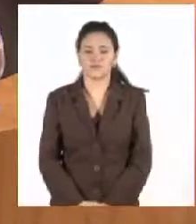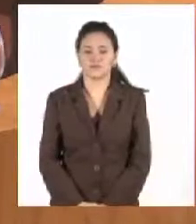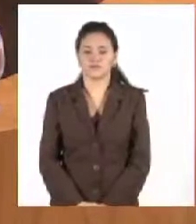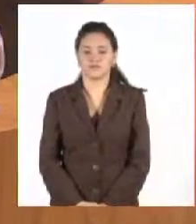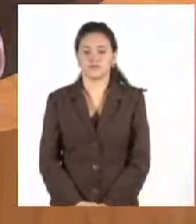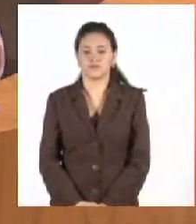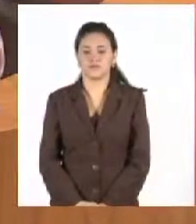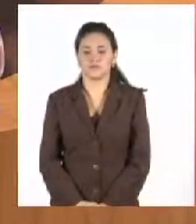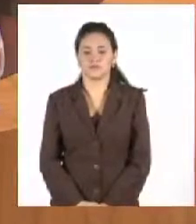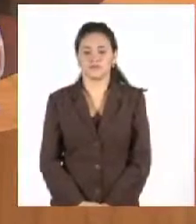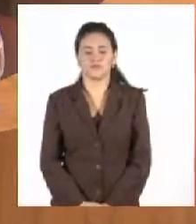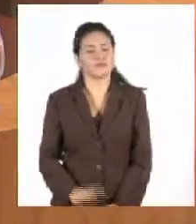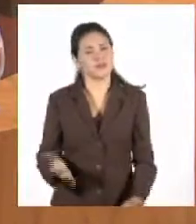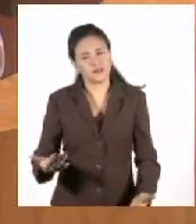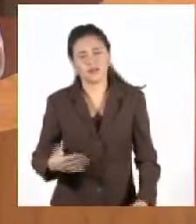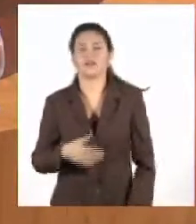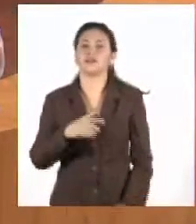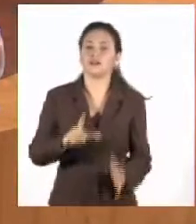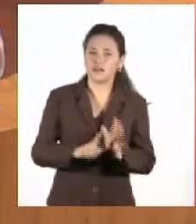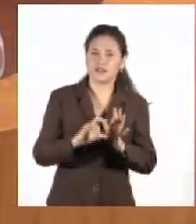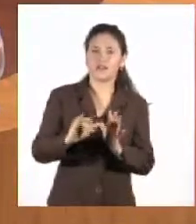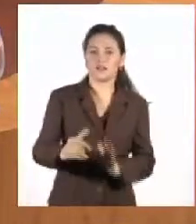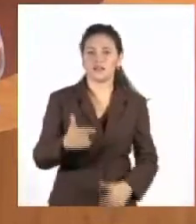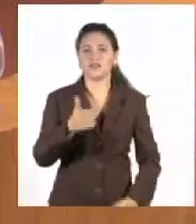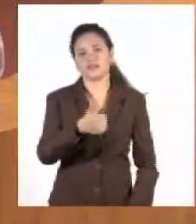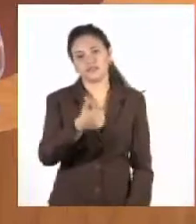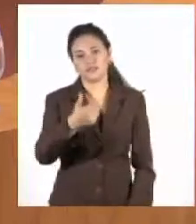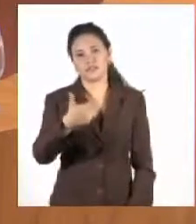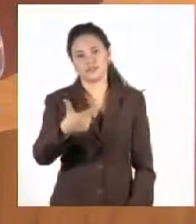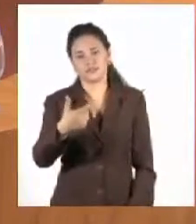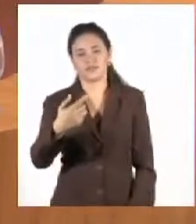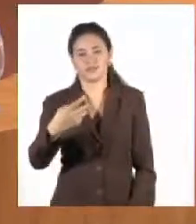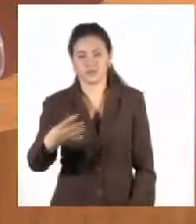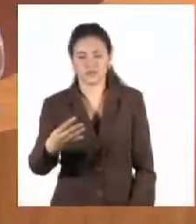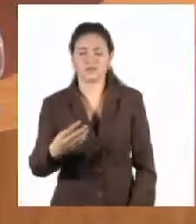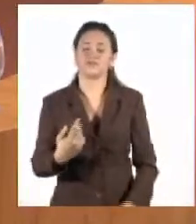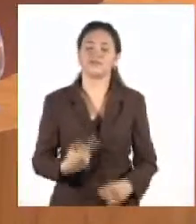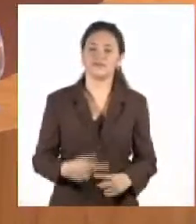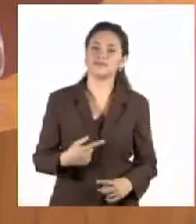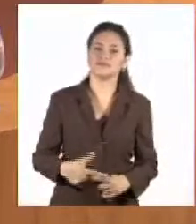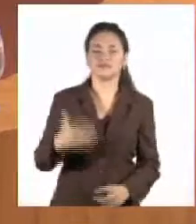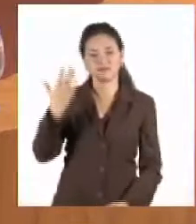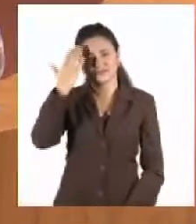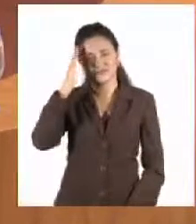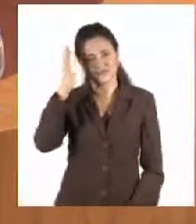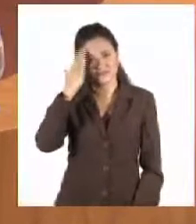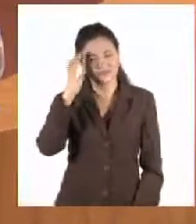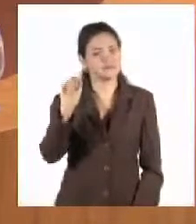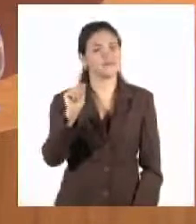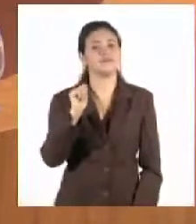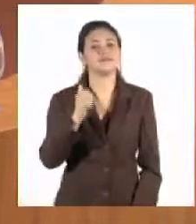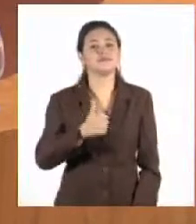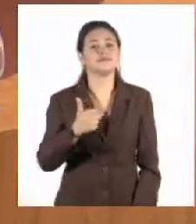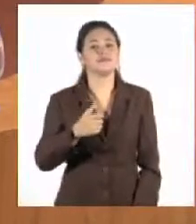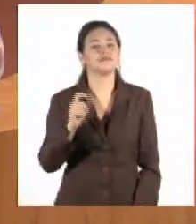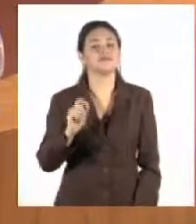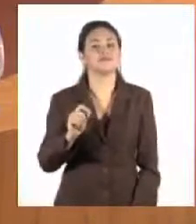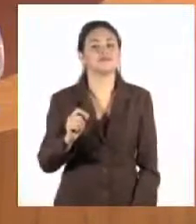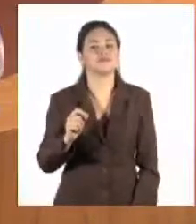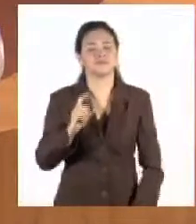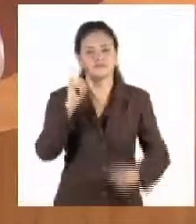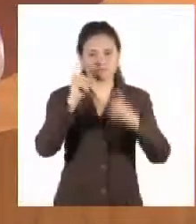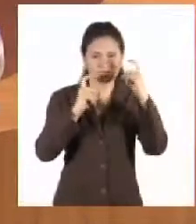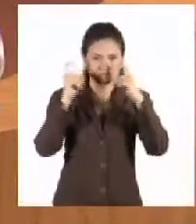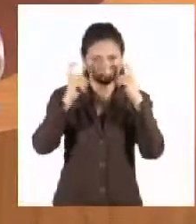Enfim, a Lei 124, senhor presidente, por compreender, primeiro, a preocupação, e a Constituição versa